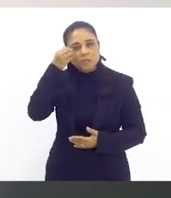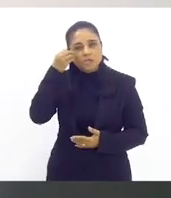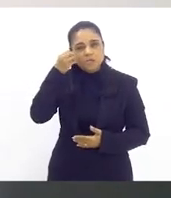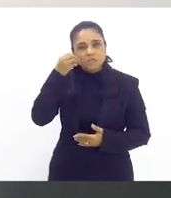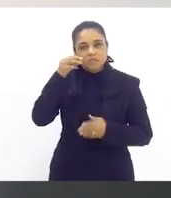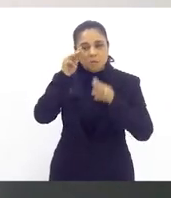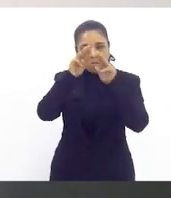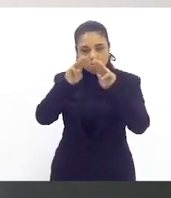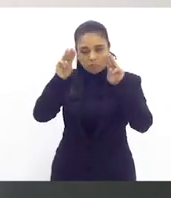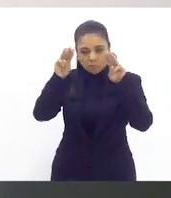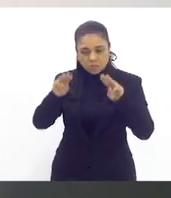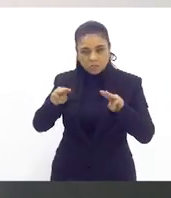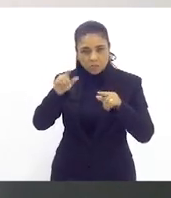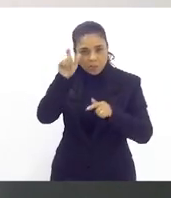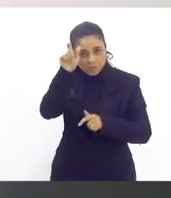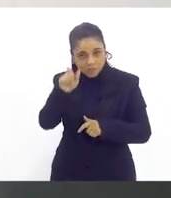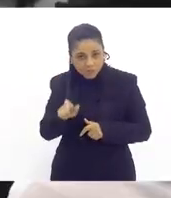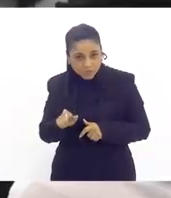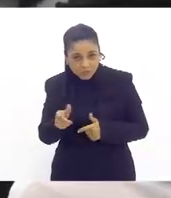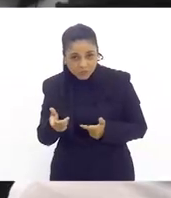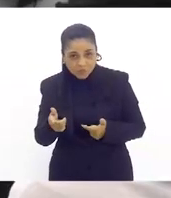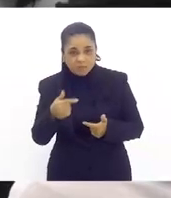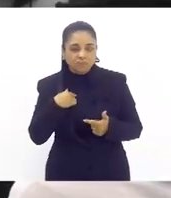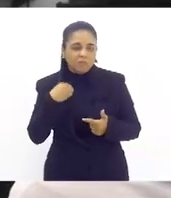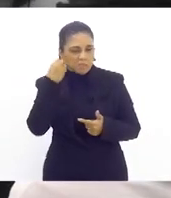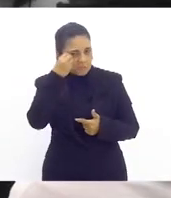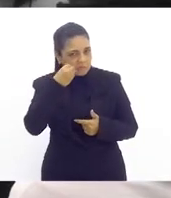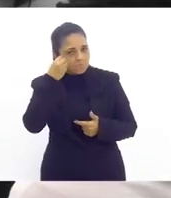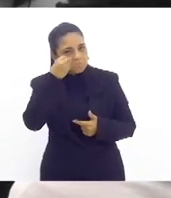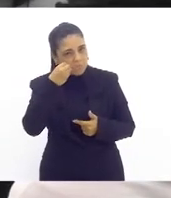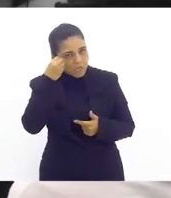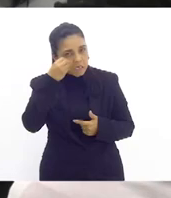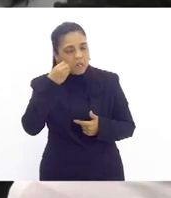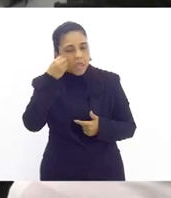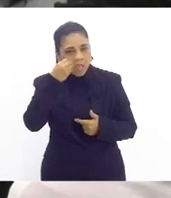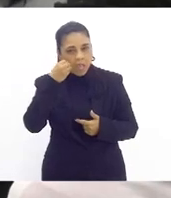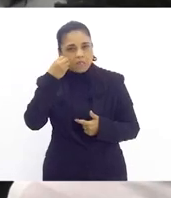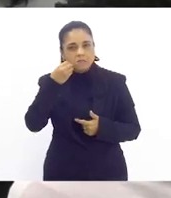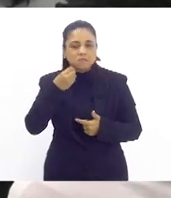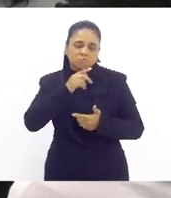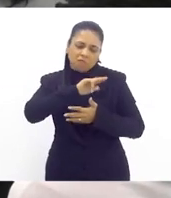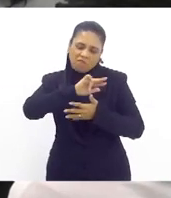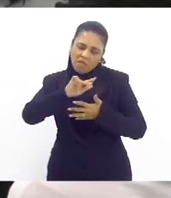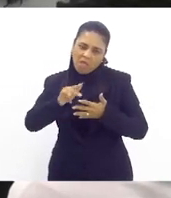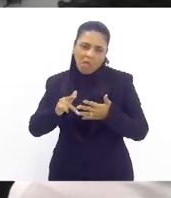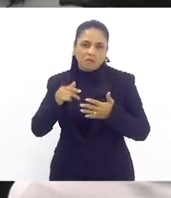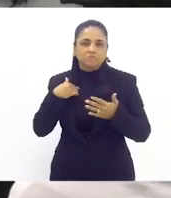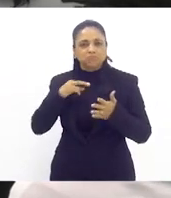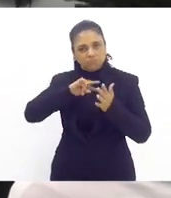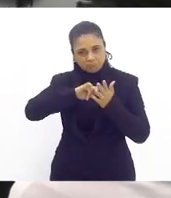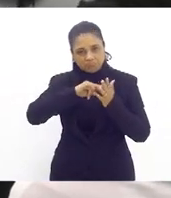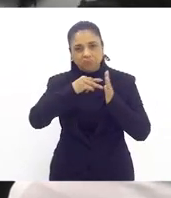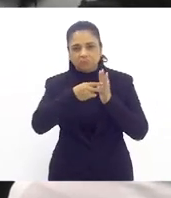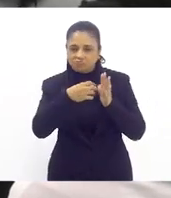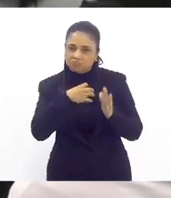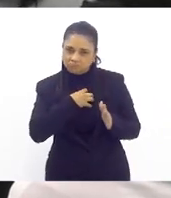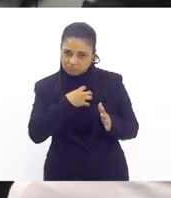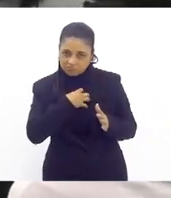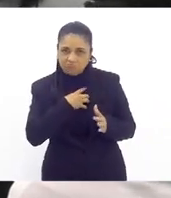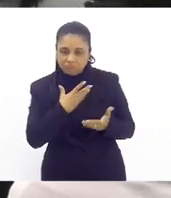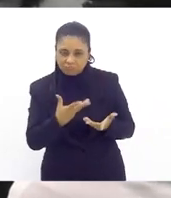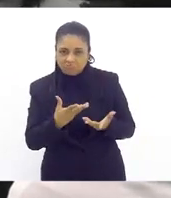né então tem outras experiências que já existem tantas e tantas que podem fazer sentido essas pessoas podem até ser